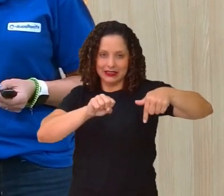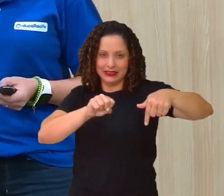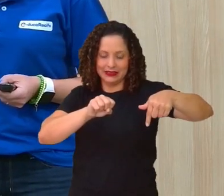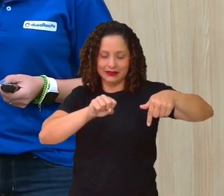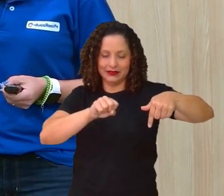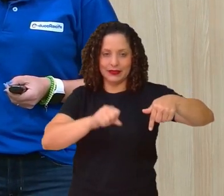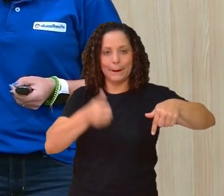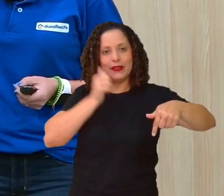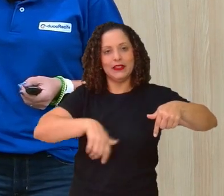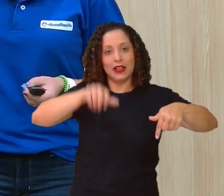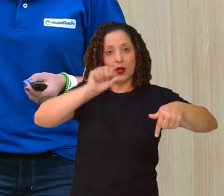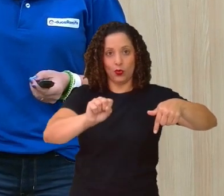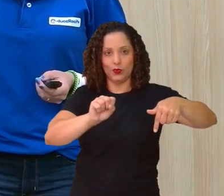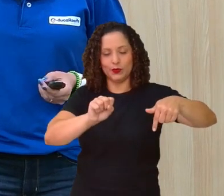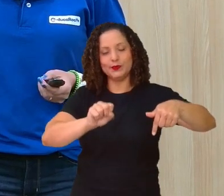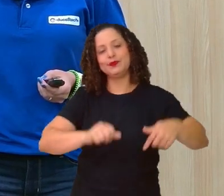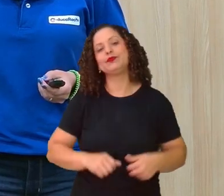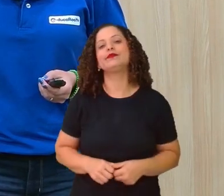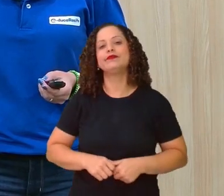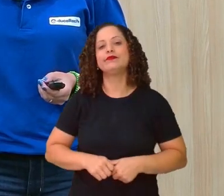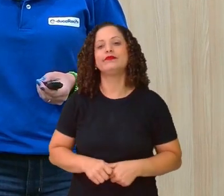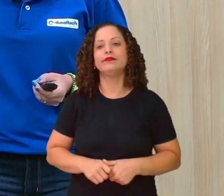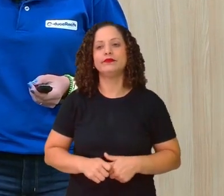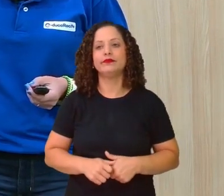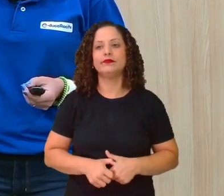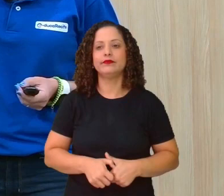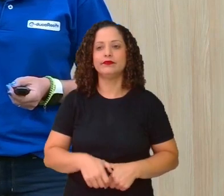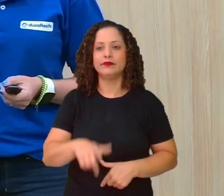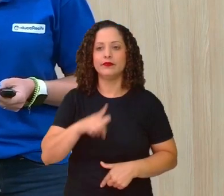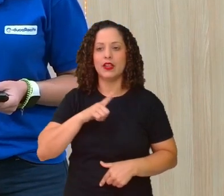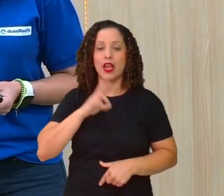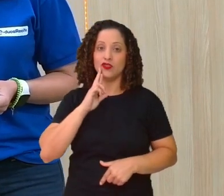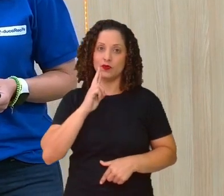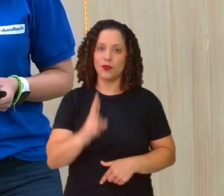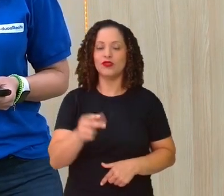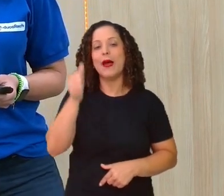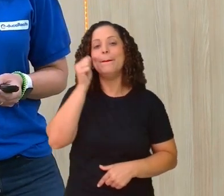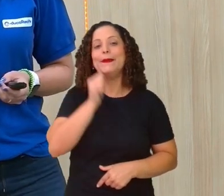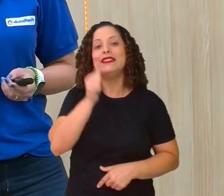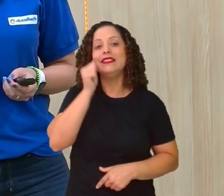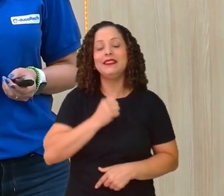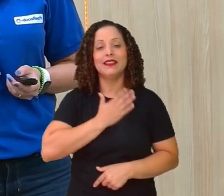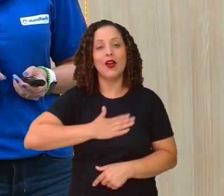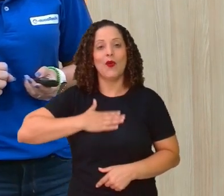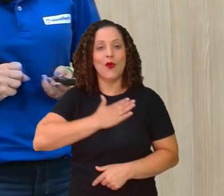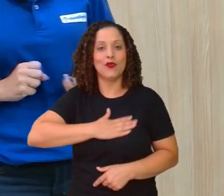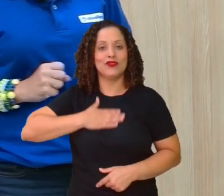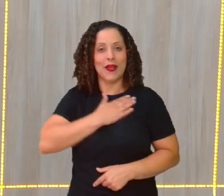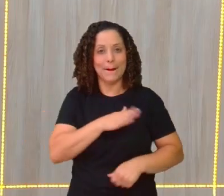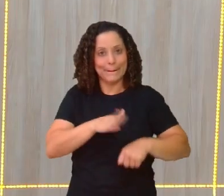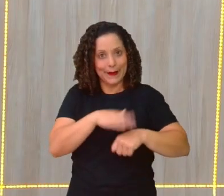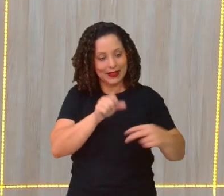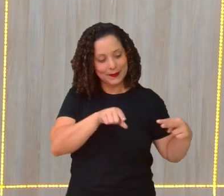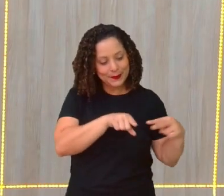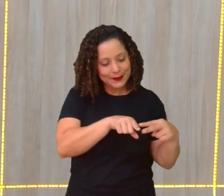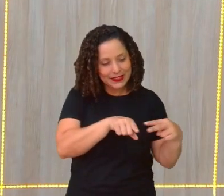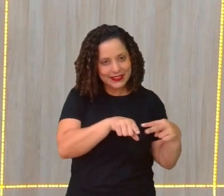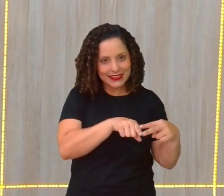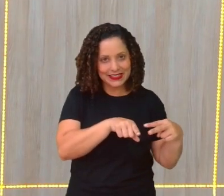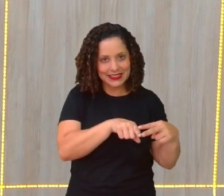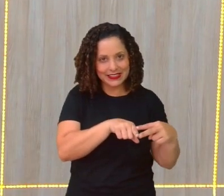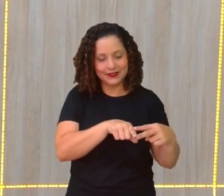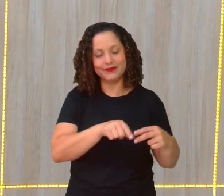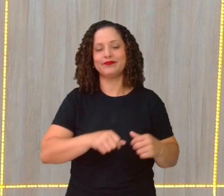7. Então, a gente tem como resposta que as meninas gostam mais de pizza. Então, começando